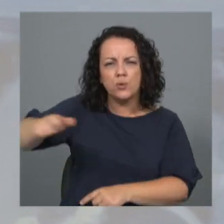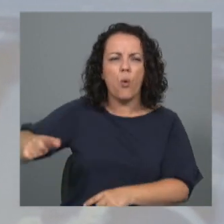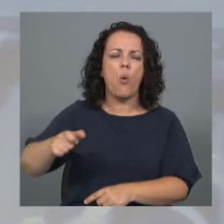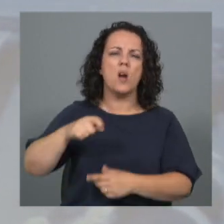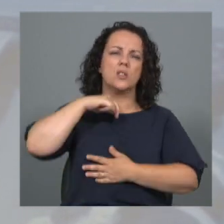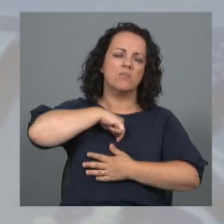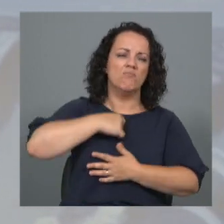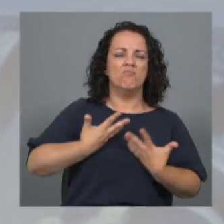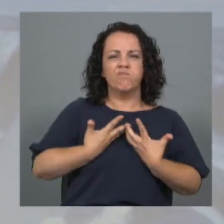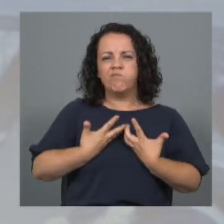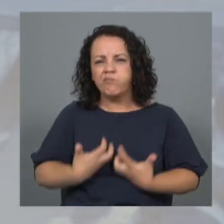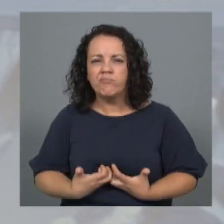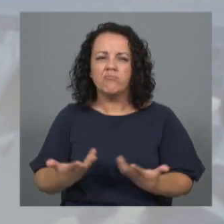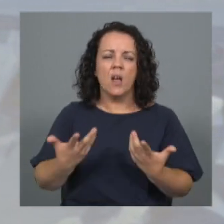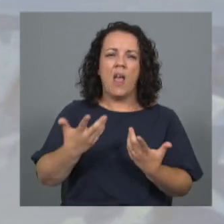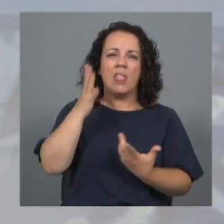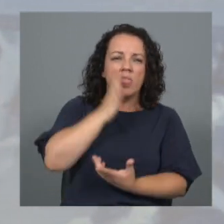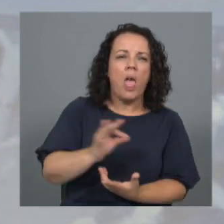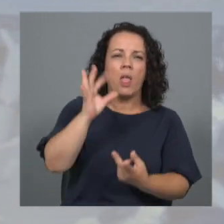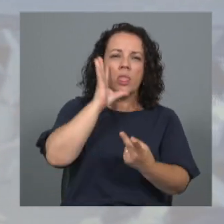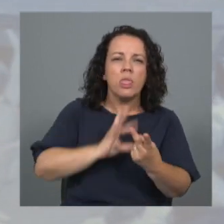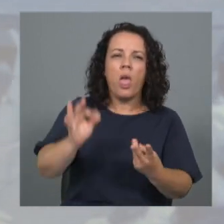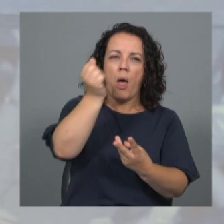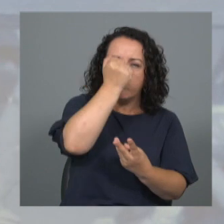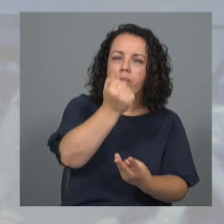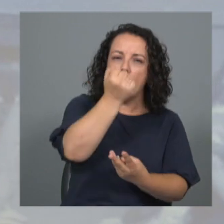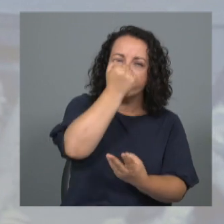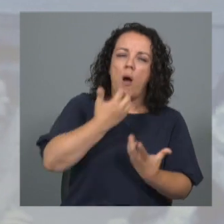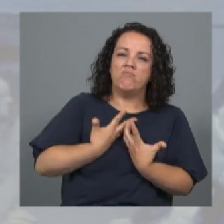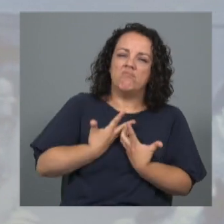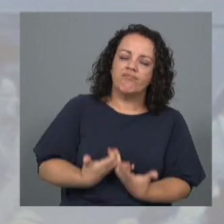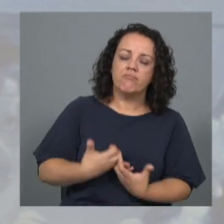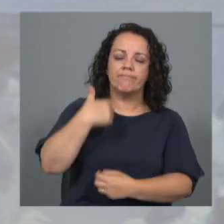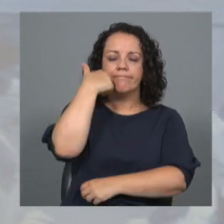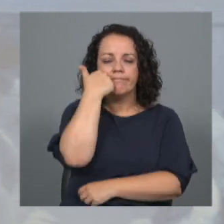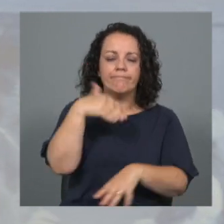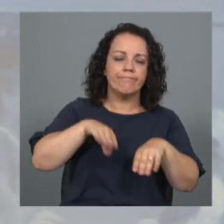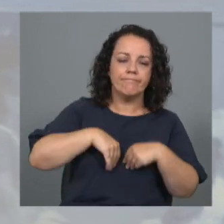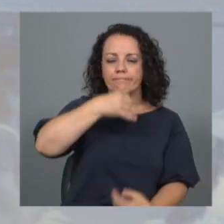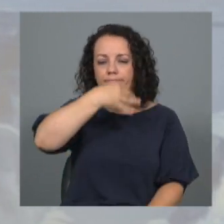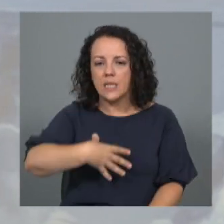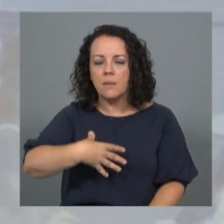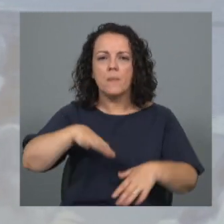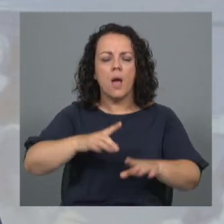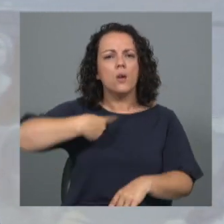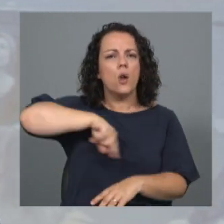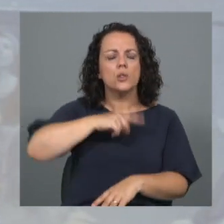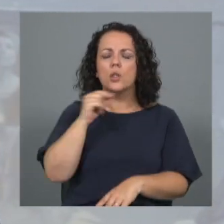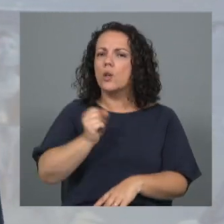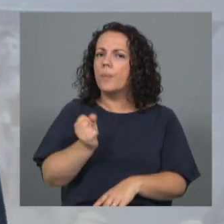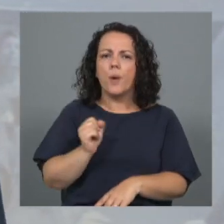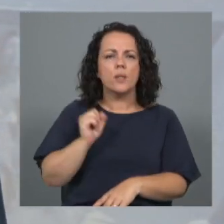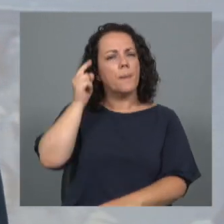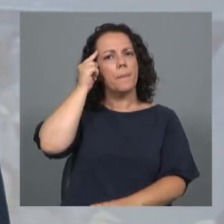tentativas falhadas, e eu acho que nós não podemos cair nunca na tentação de ter